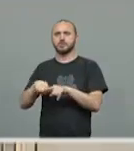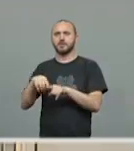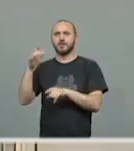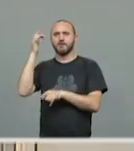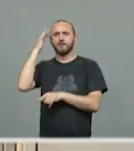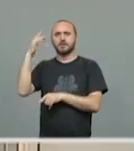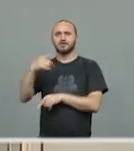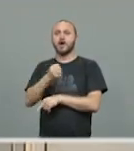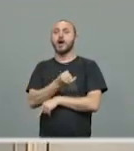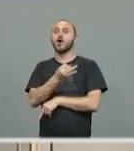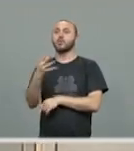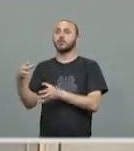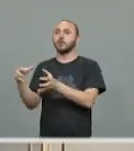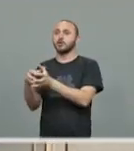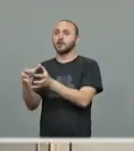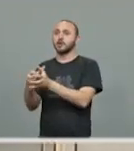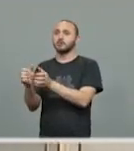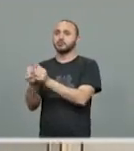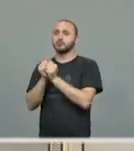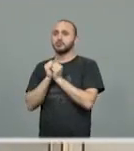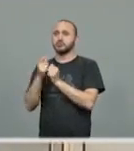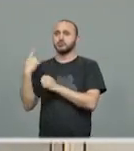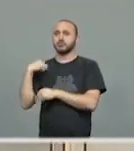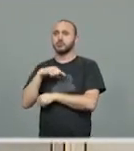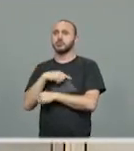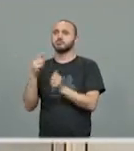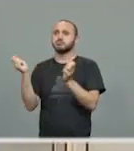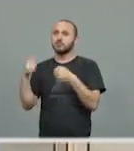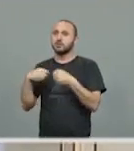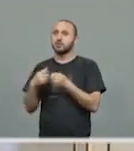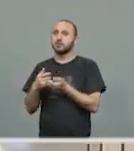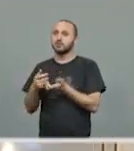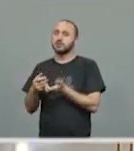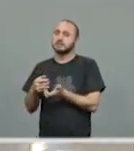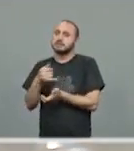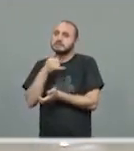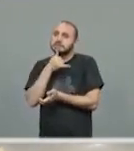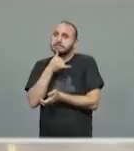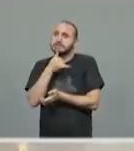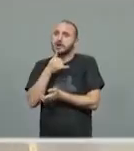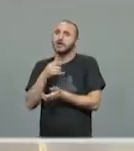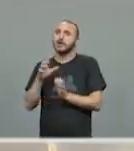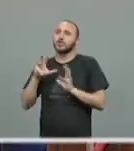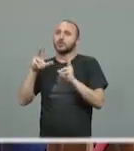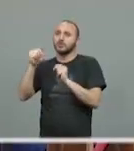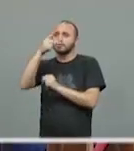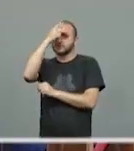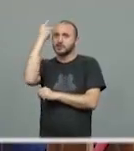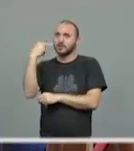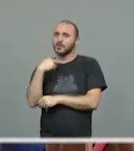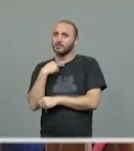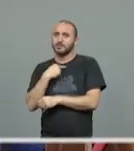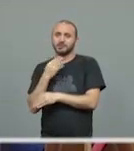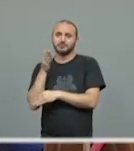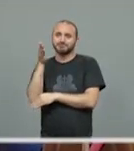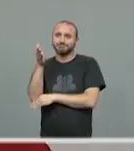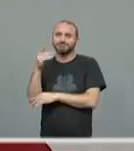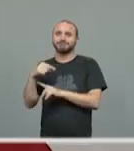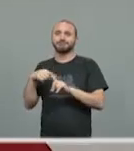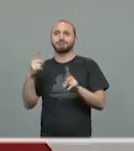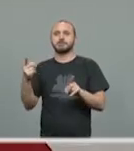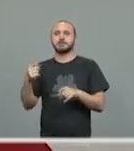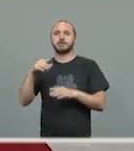ir, a equipe, os ministros, quando dá, pena que todo mundo não pode ir, mas